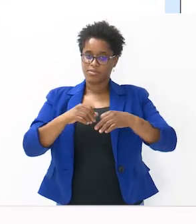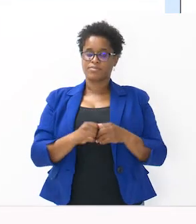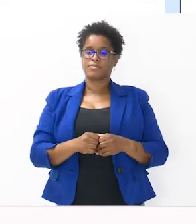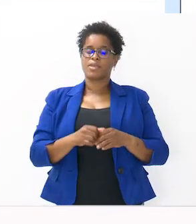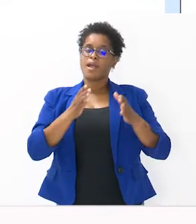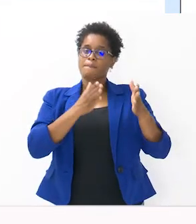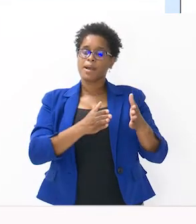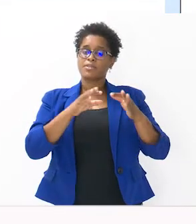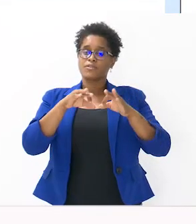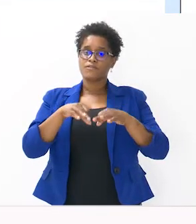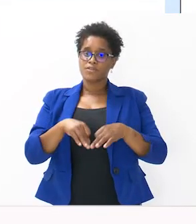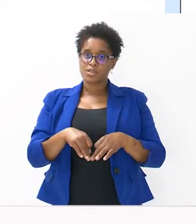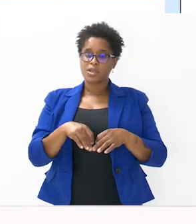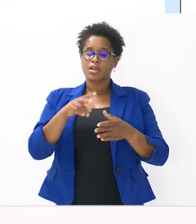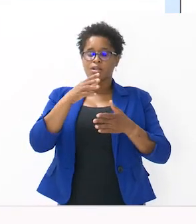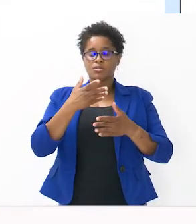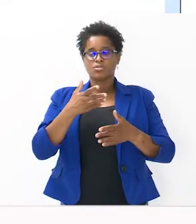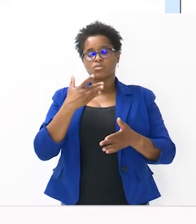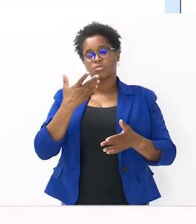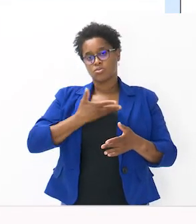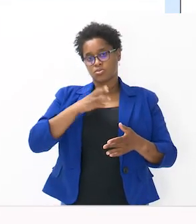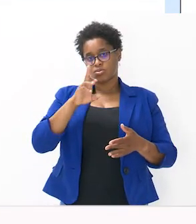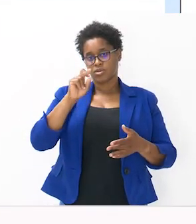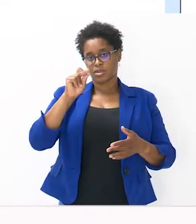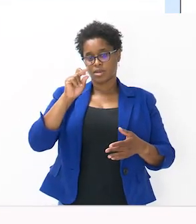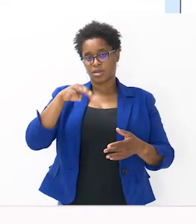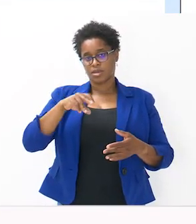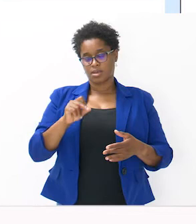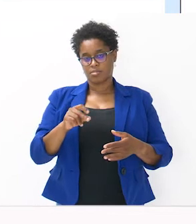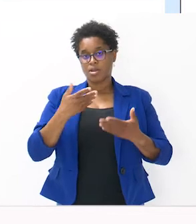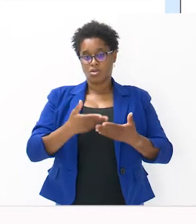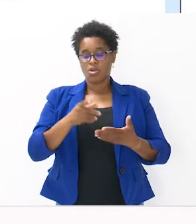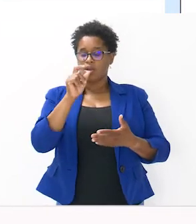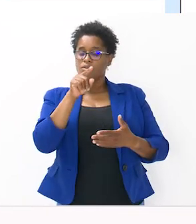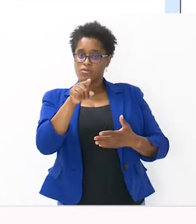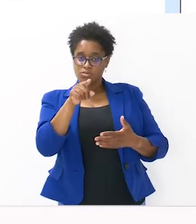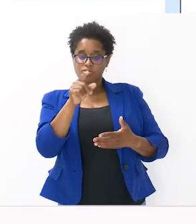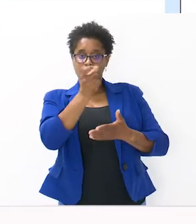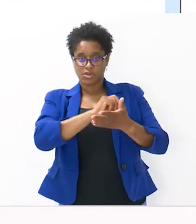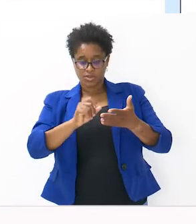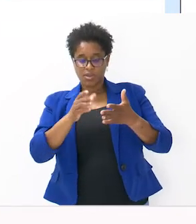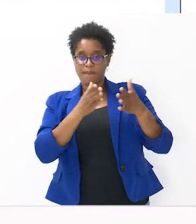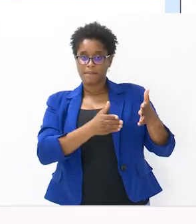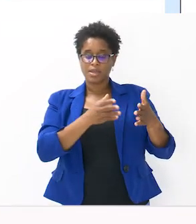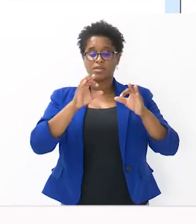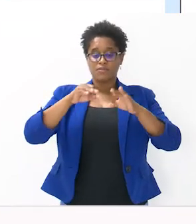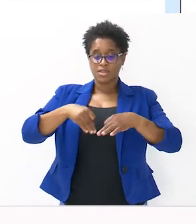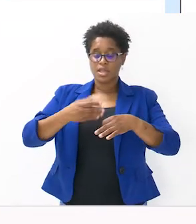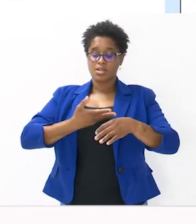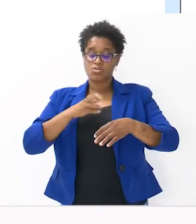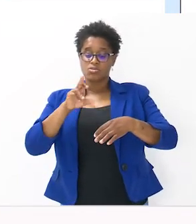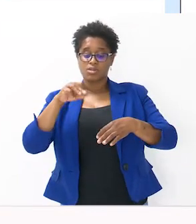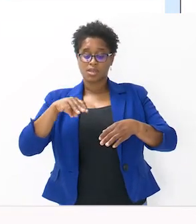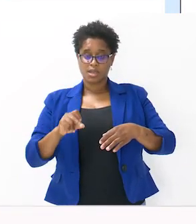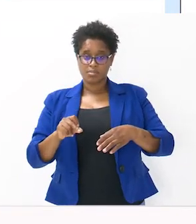a parte final do drama. Escreve a parte final do drama pensando